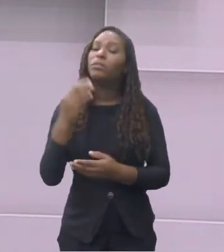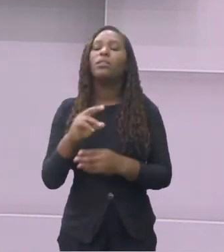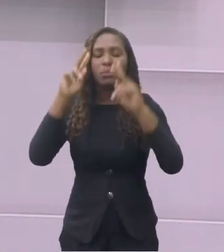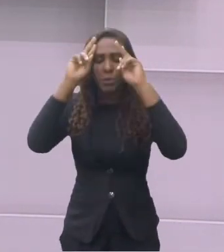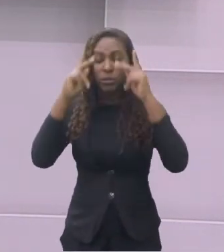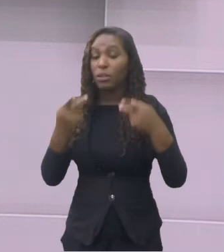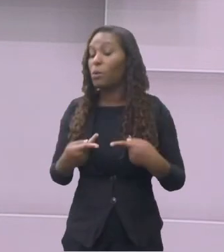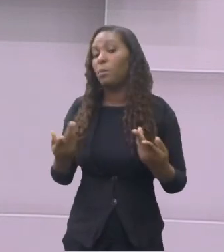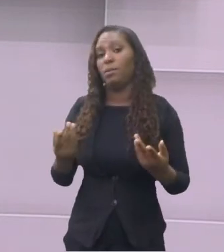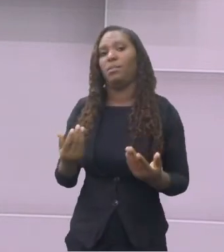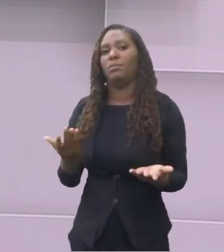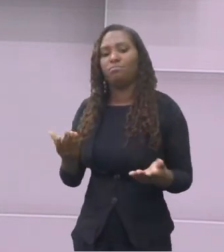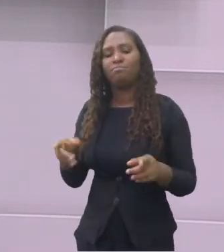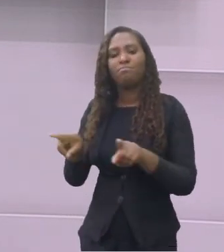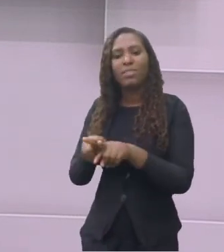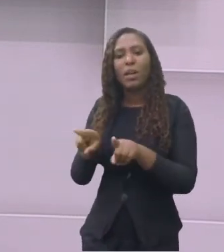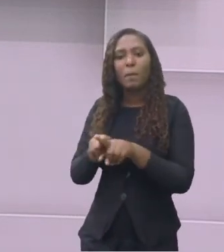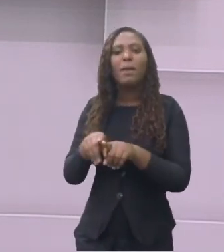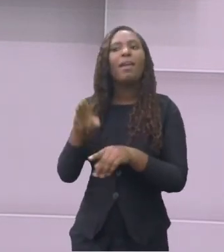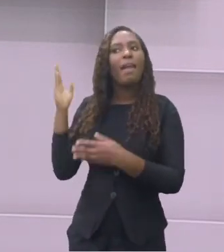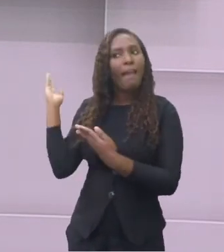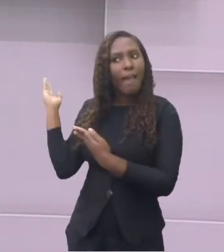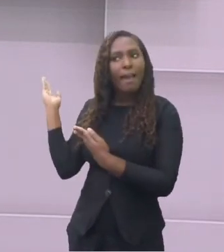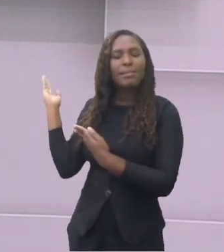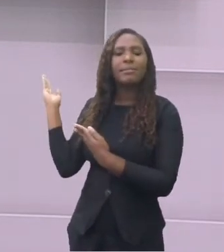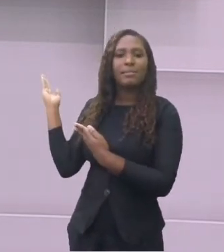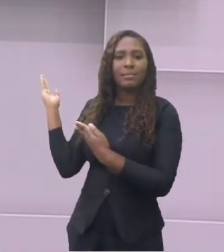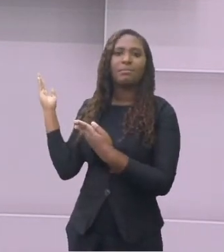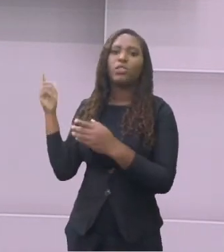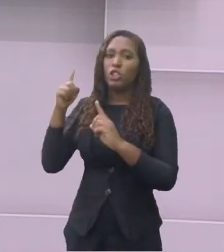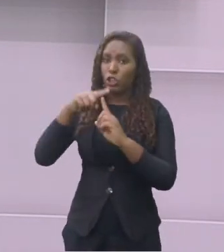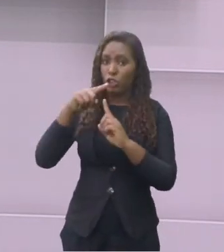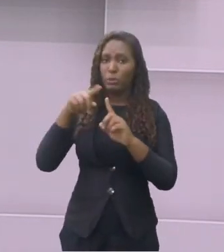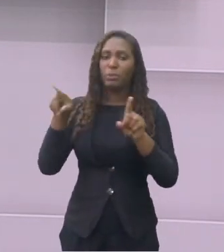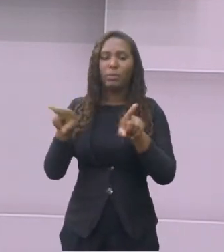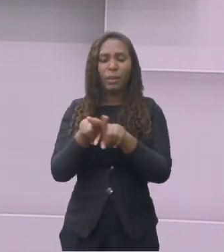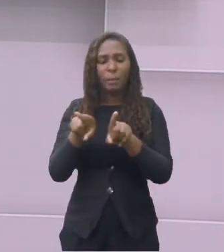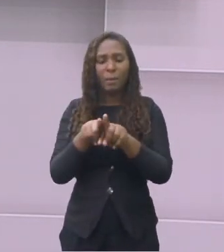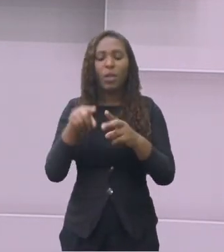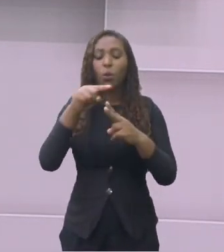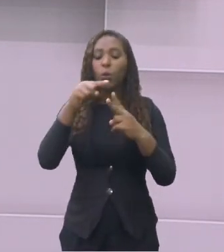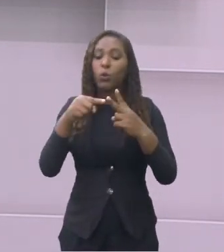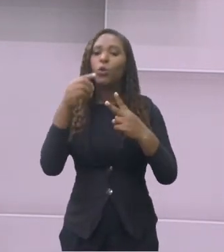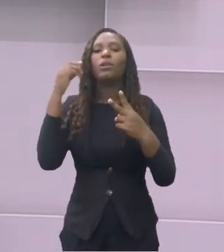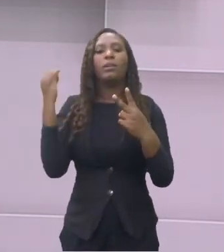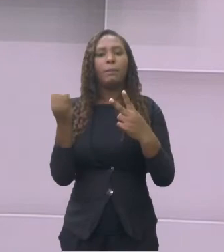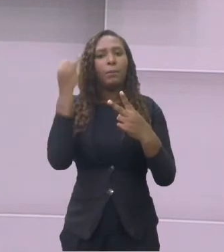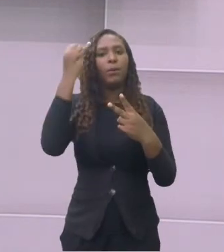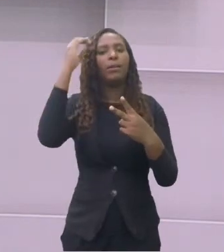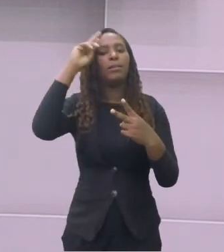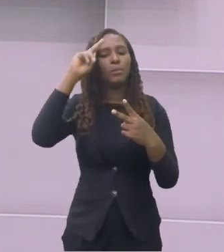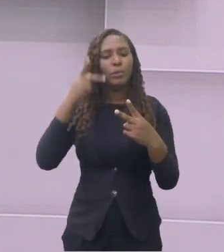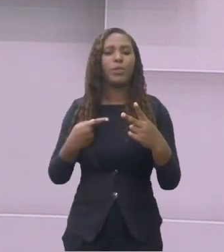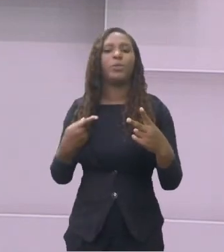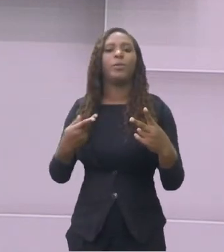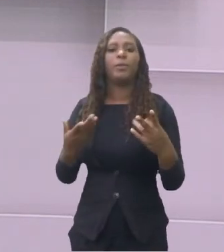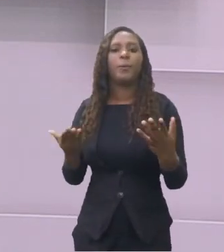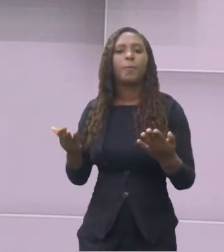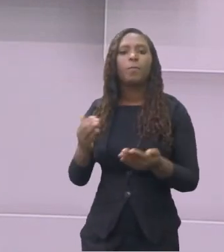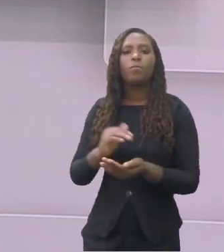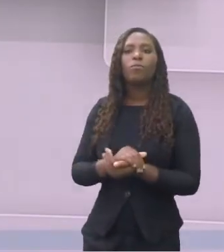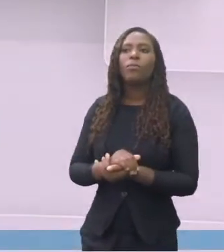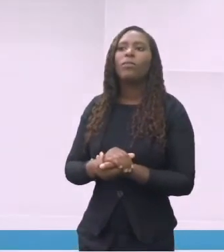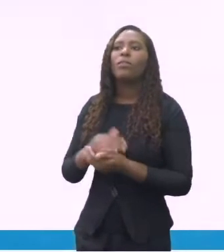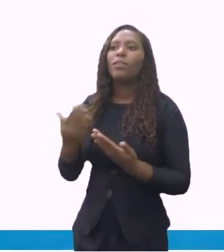rochas sedimentares também são muito importantes para a humanidade. Temos aqui